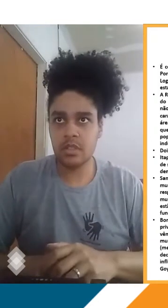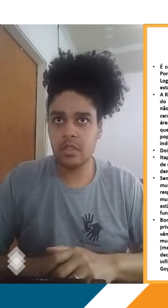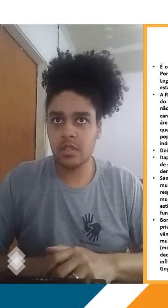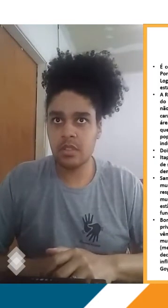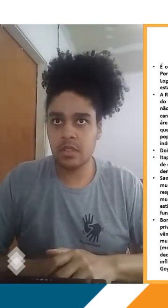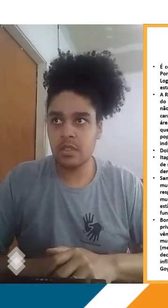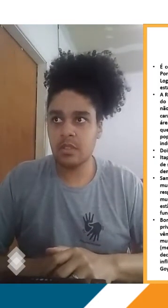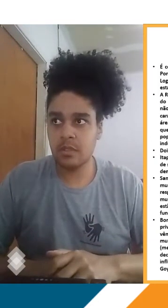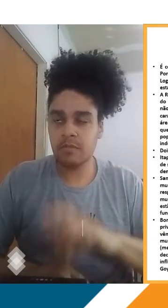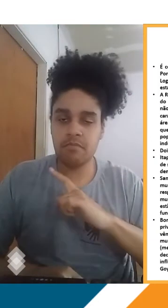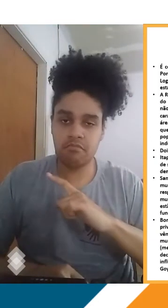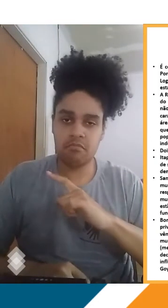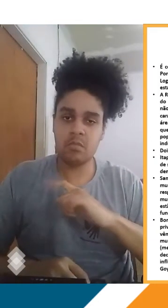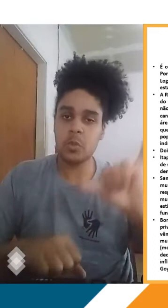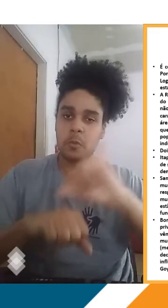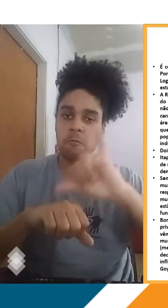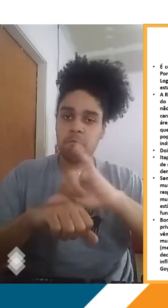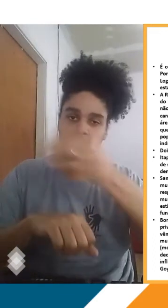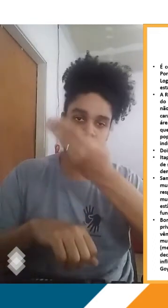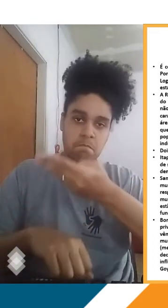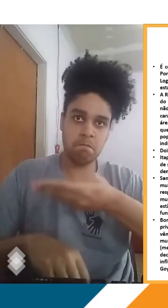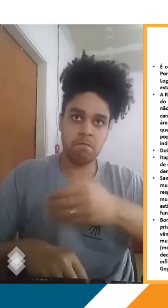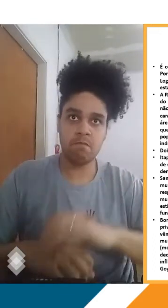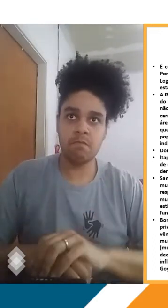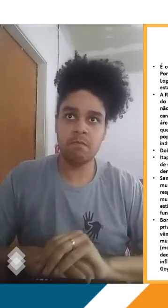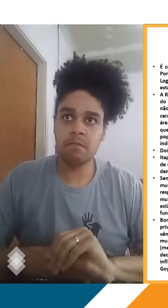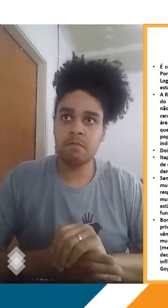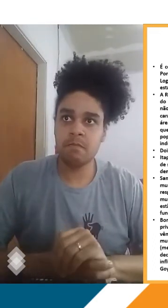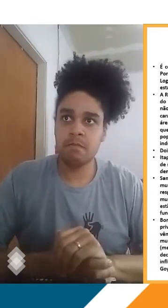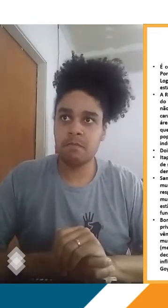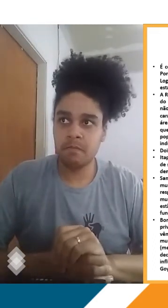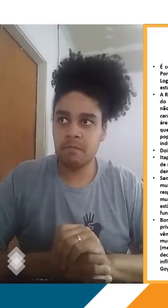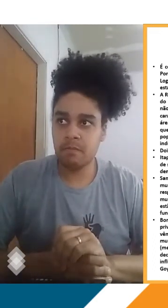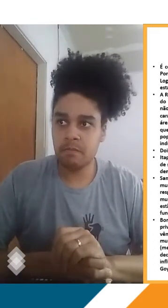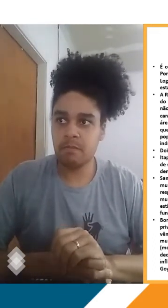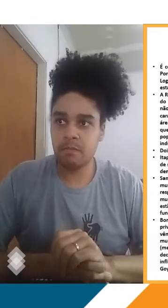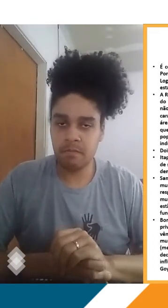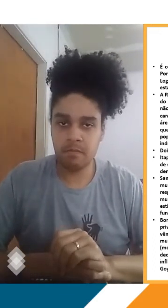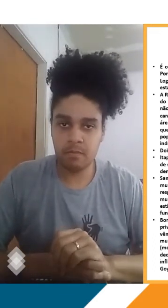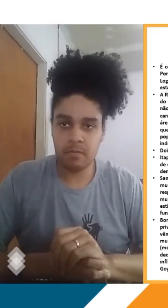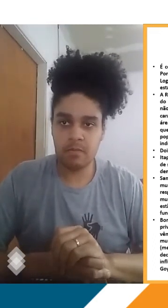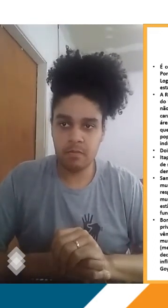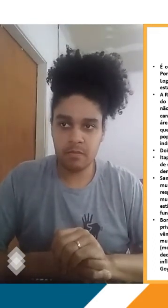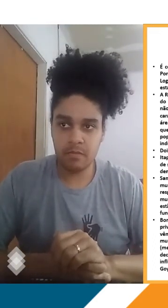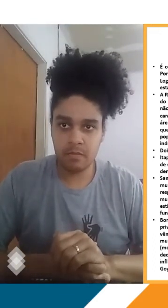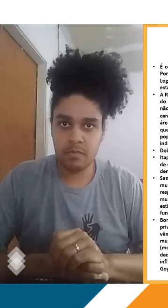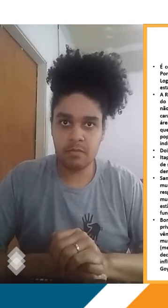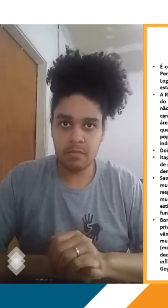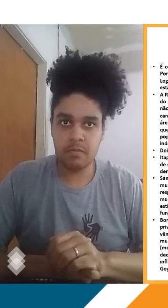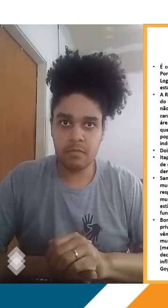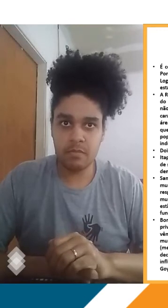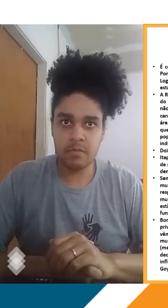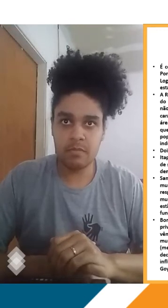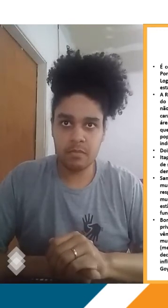é constituído pelos municípios de Itaperuna, Bom Jesus de Itabapoana, Italva, Lajes de Muriaé, Natividade, Porciúncula, Varriçai, Santo Antônio